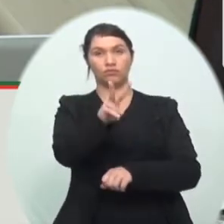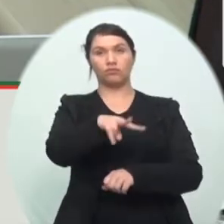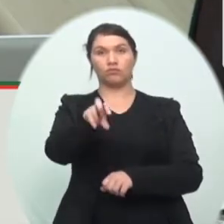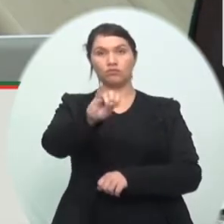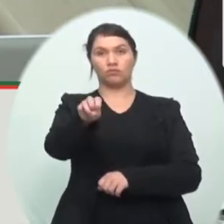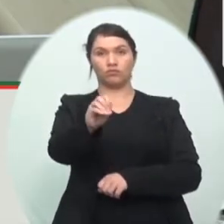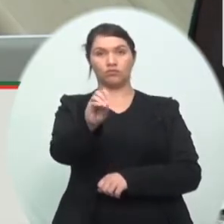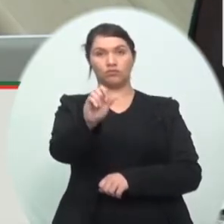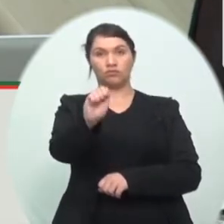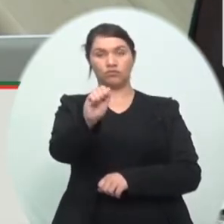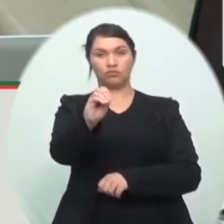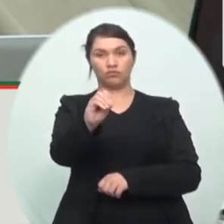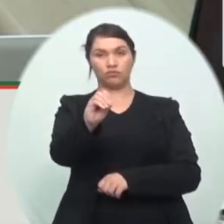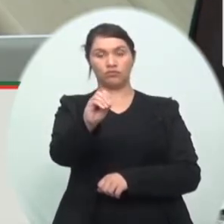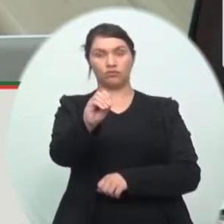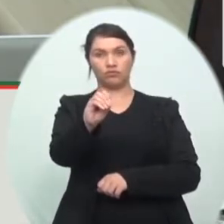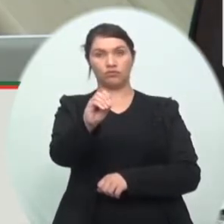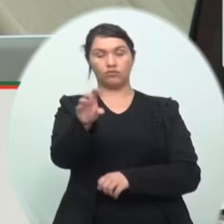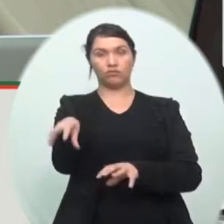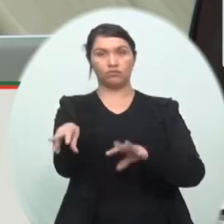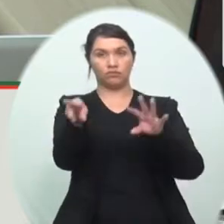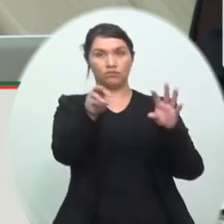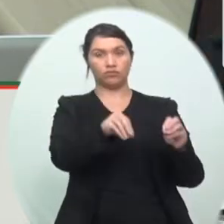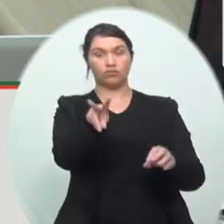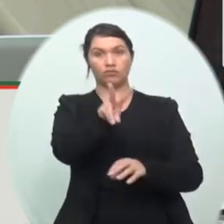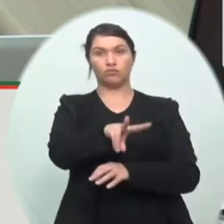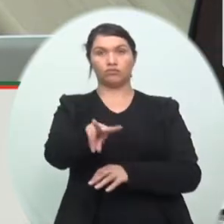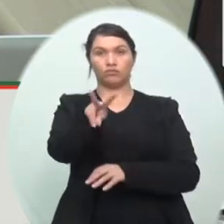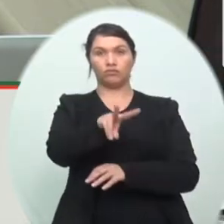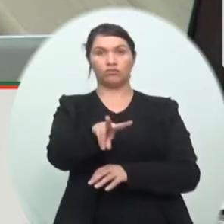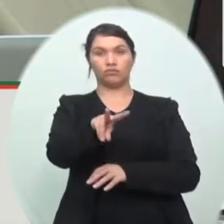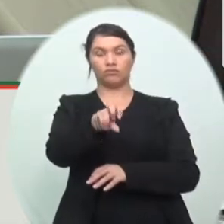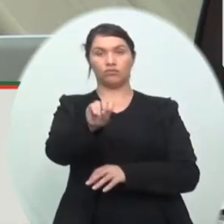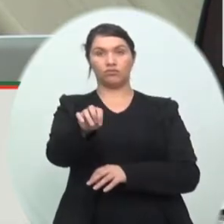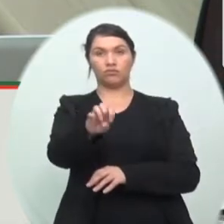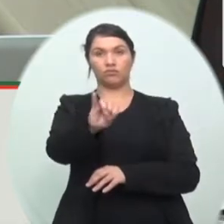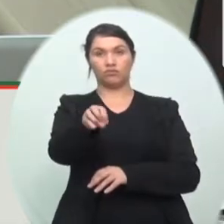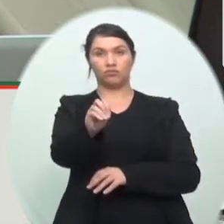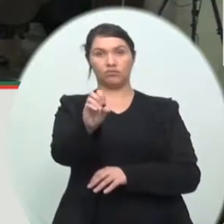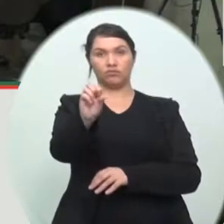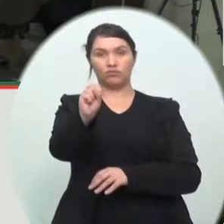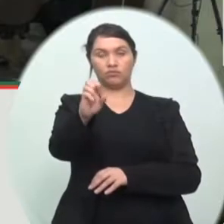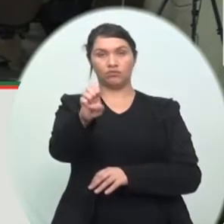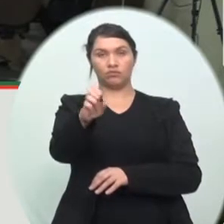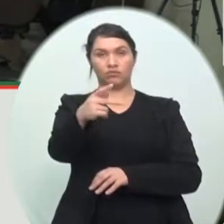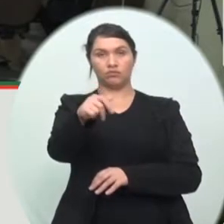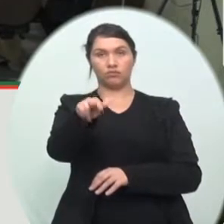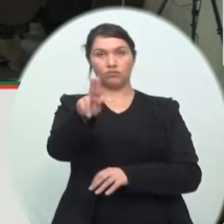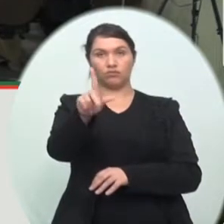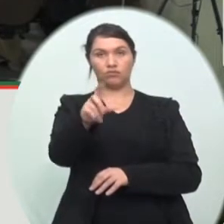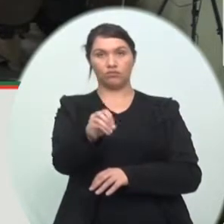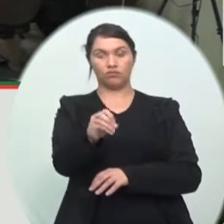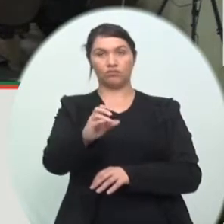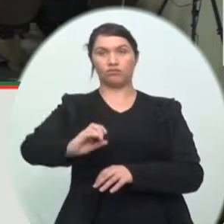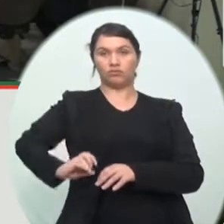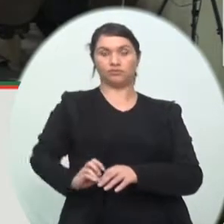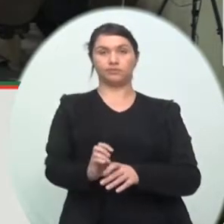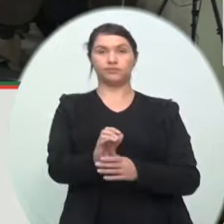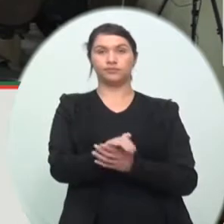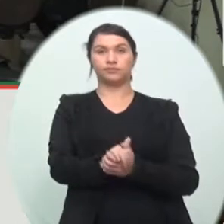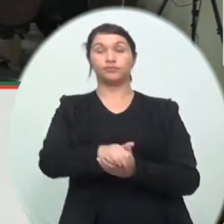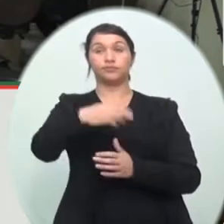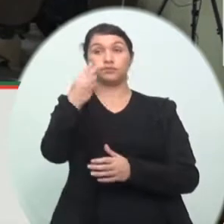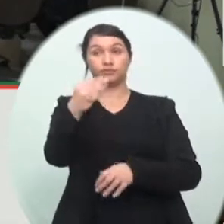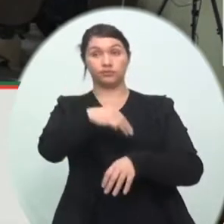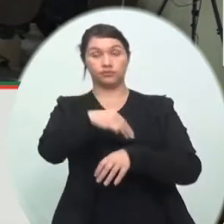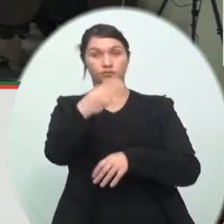João Batista Belloli. Declina. Com a palavra o vereador José Paulo Ferrarese. Vossa Excelência dispõe de